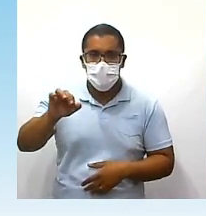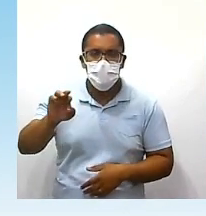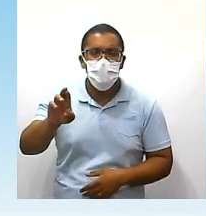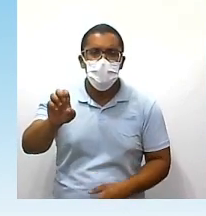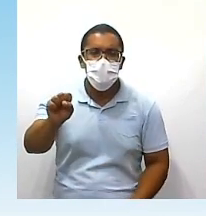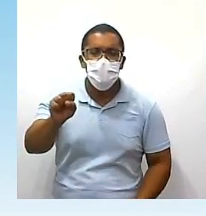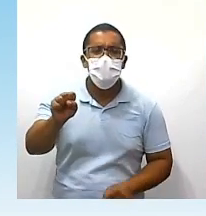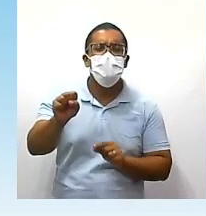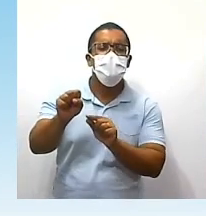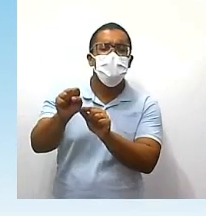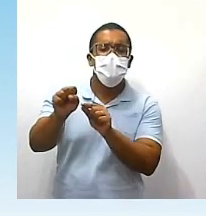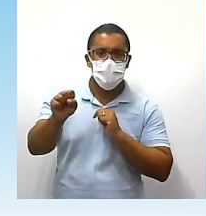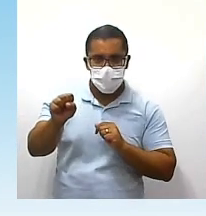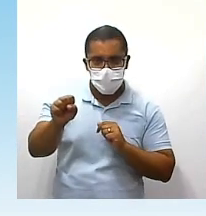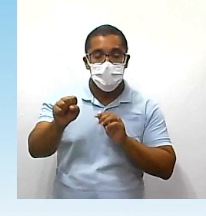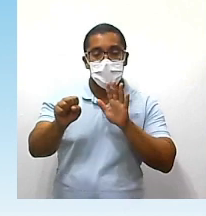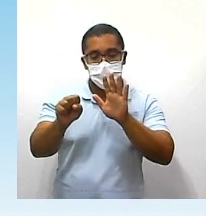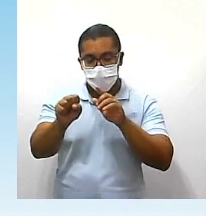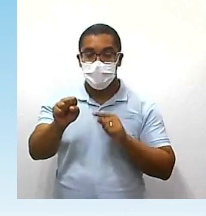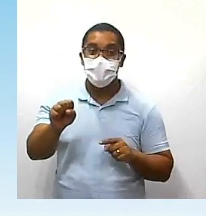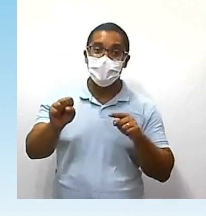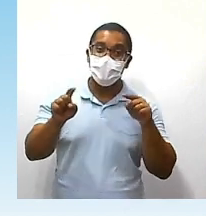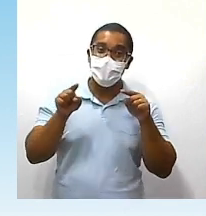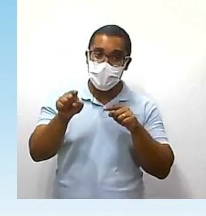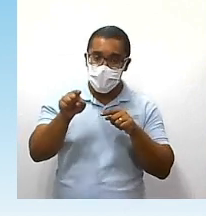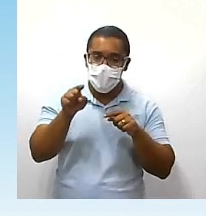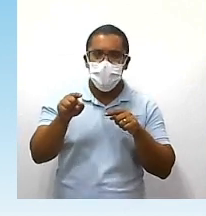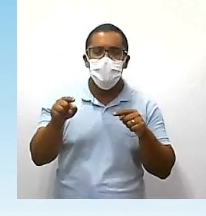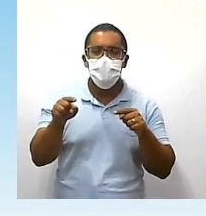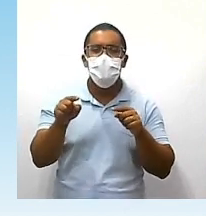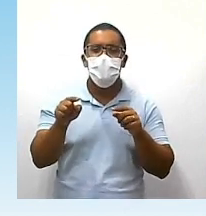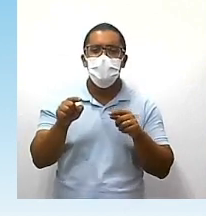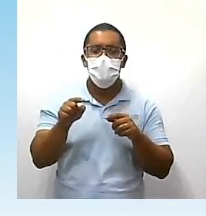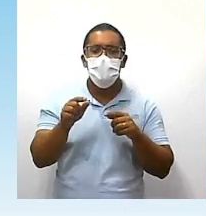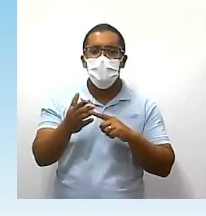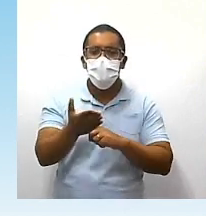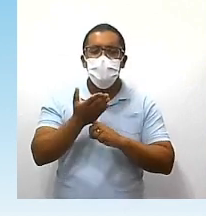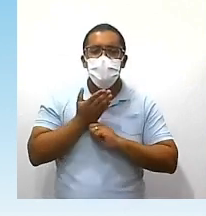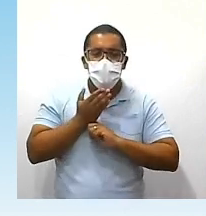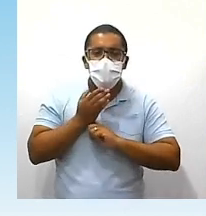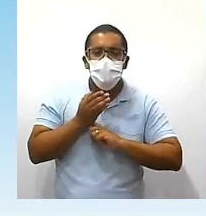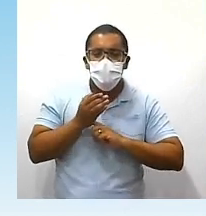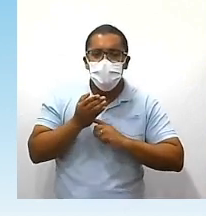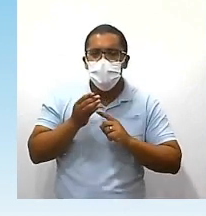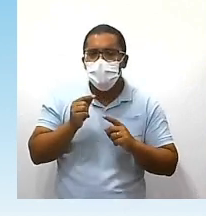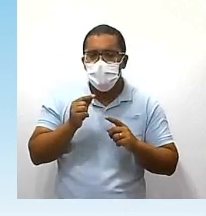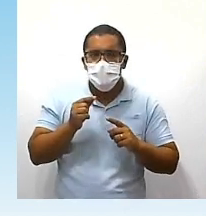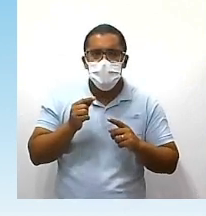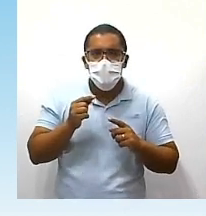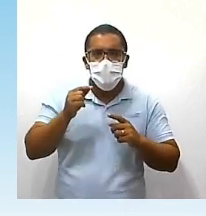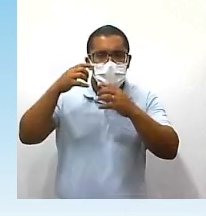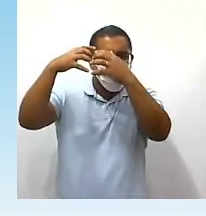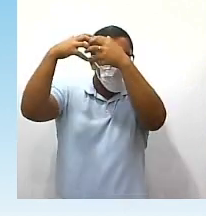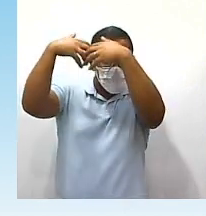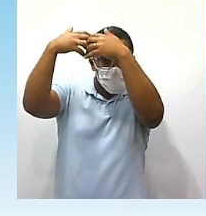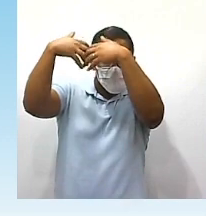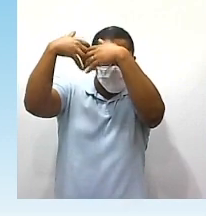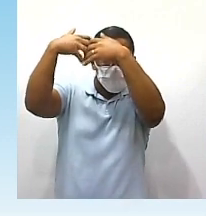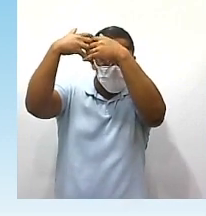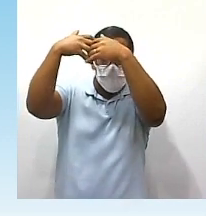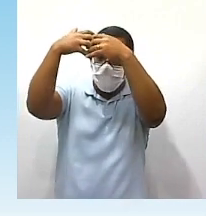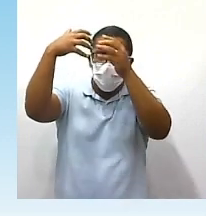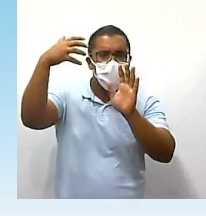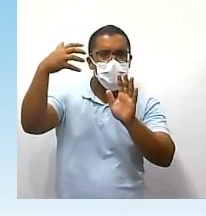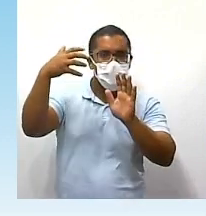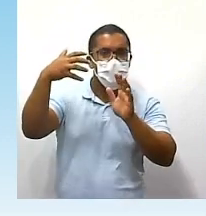psicoativos depressores são aqueles que irão diminuir os níveis de atividade cerebral e deixam